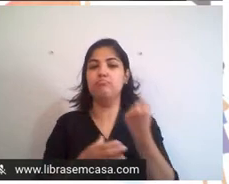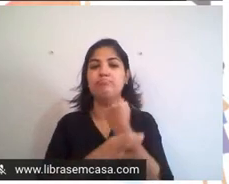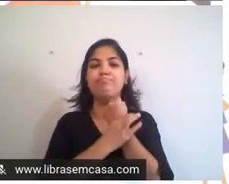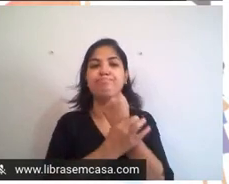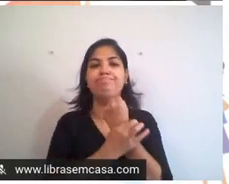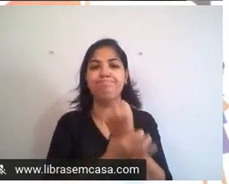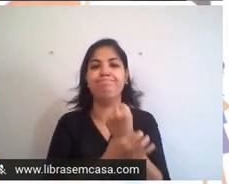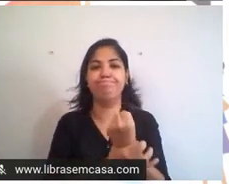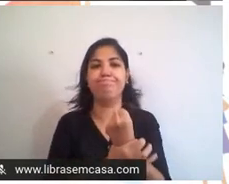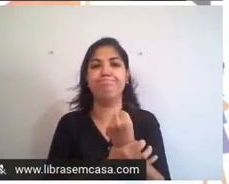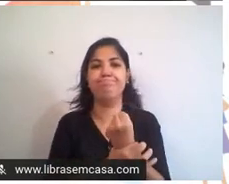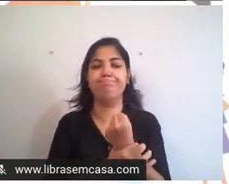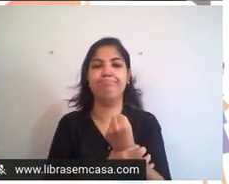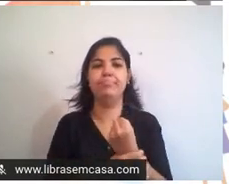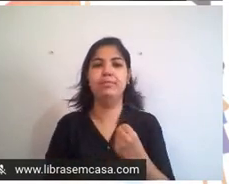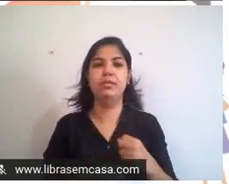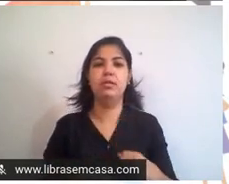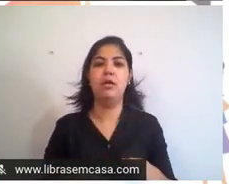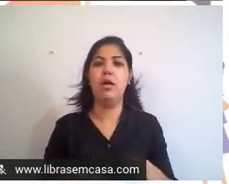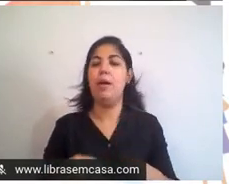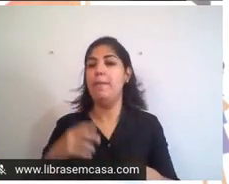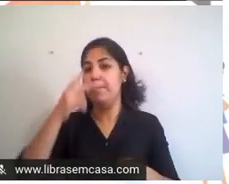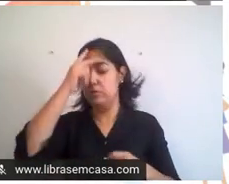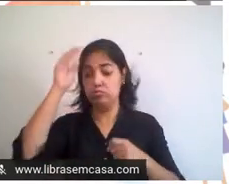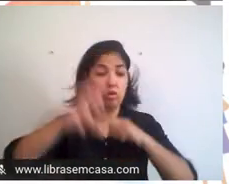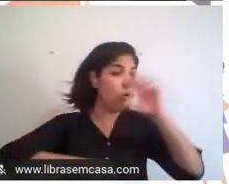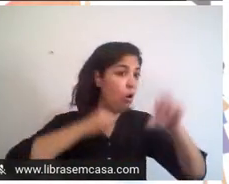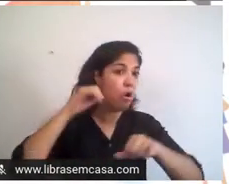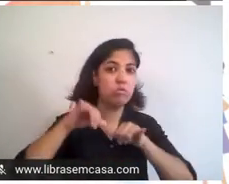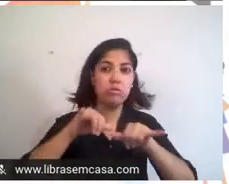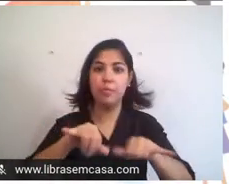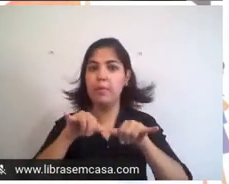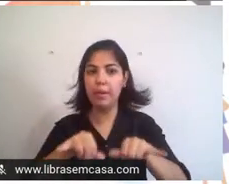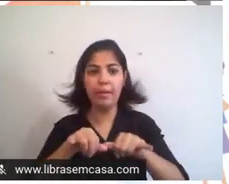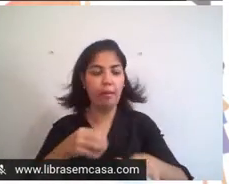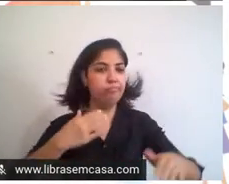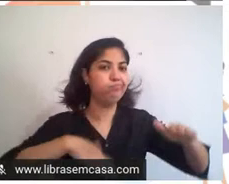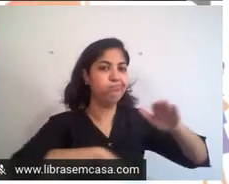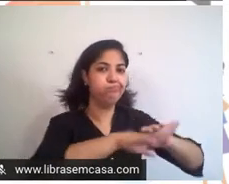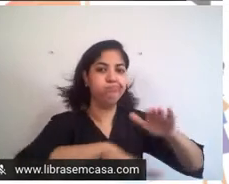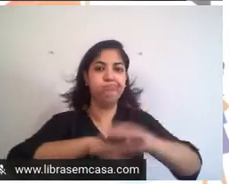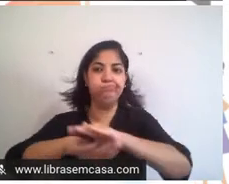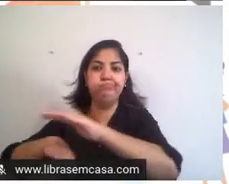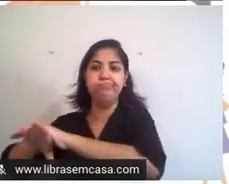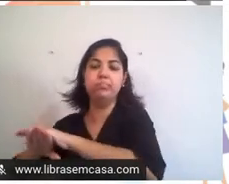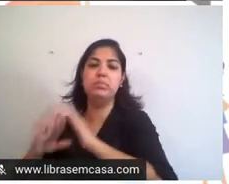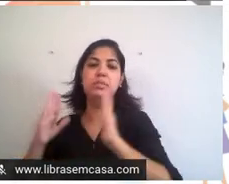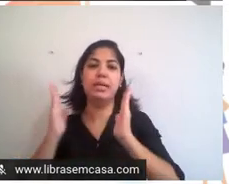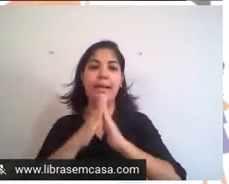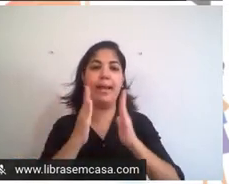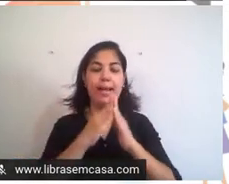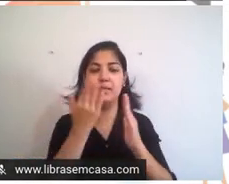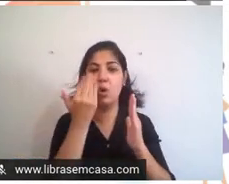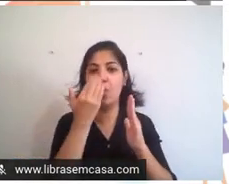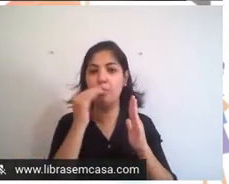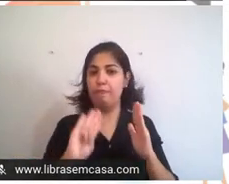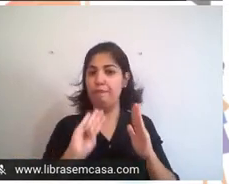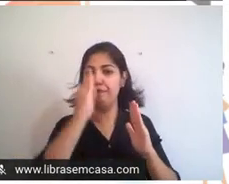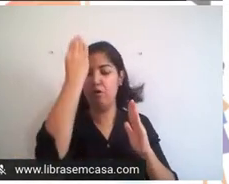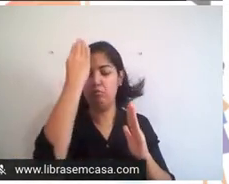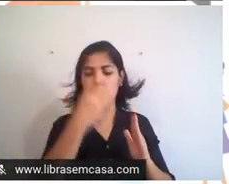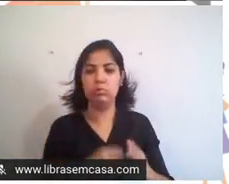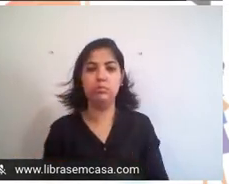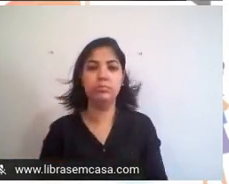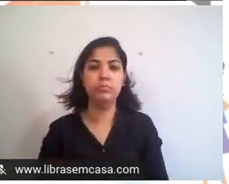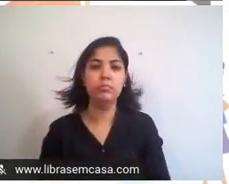gente correndo para o supermercado, estocando comida ultraprocessada em casa. Queria que você comentasse um pouco essa situação do ponto de vista da